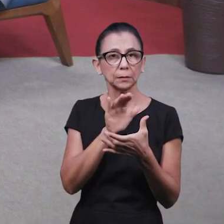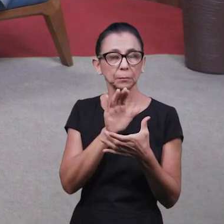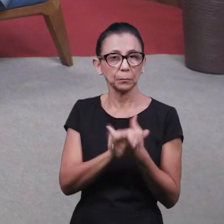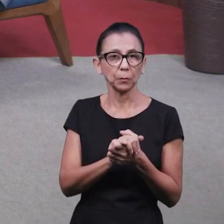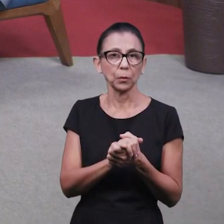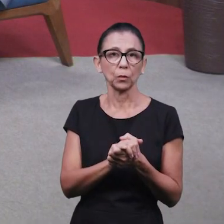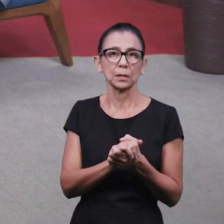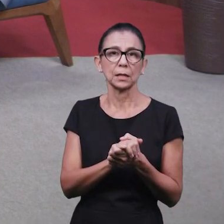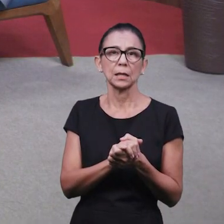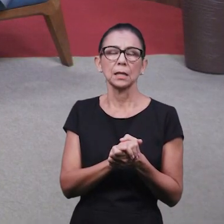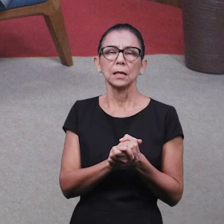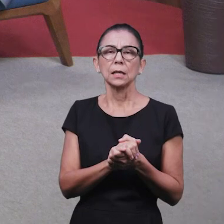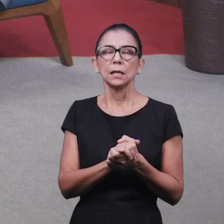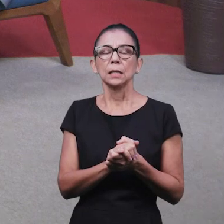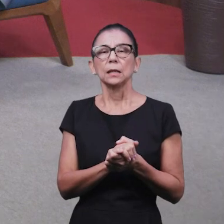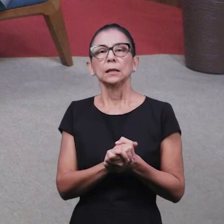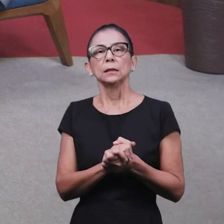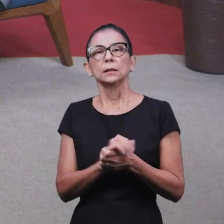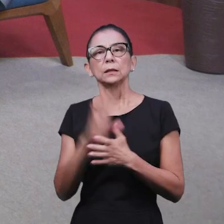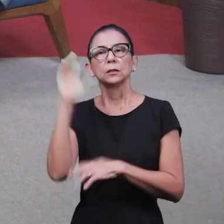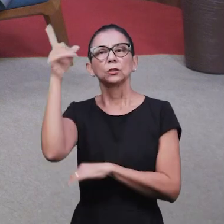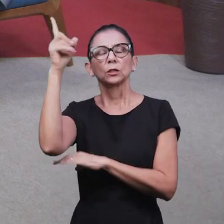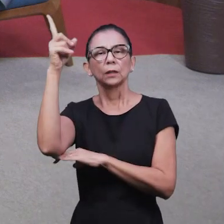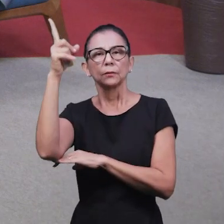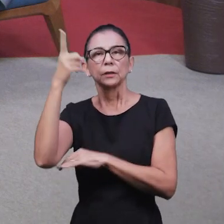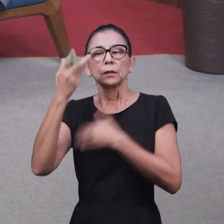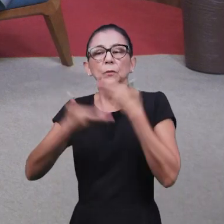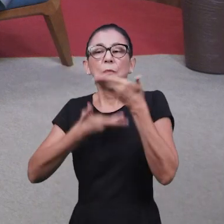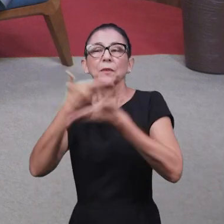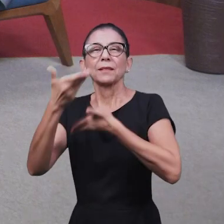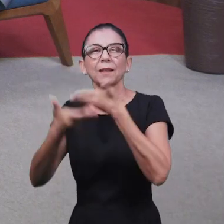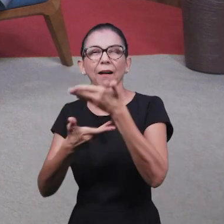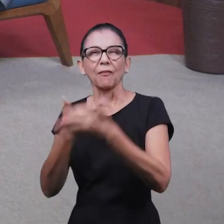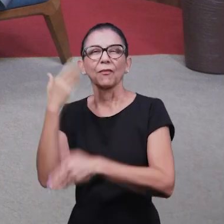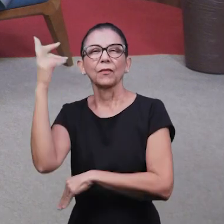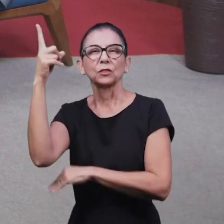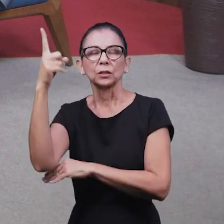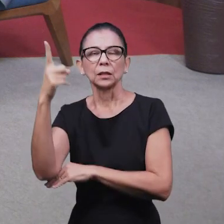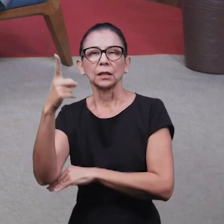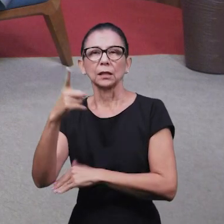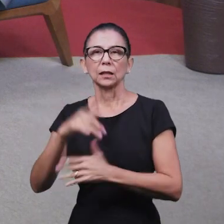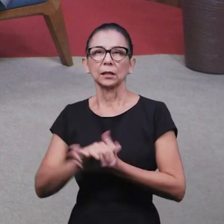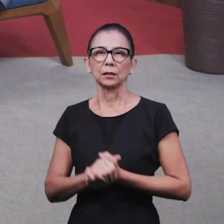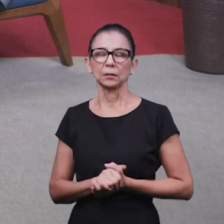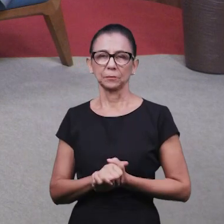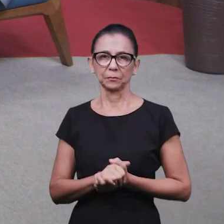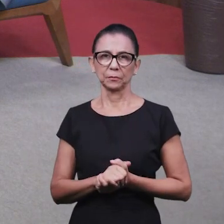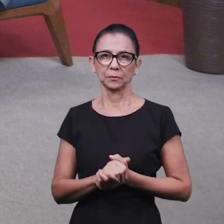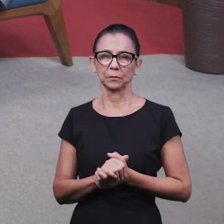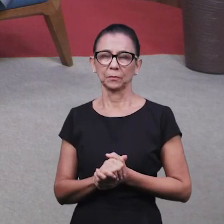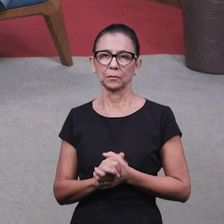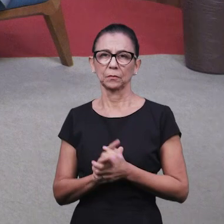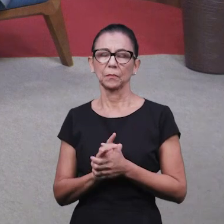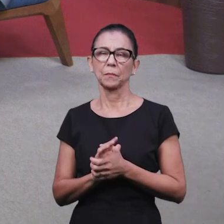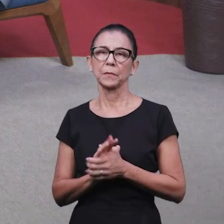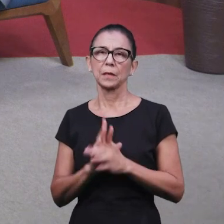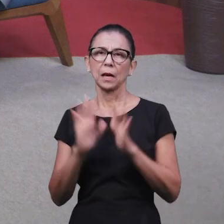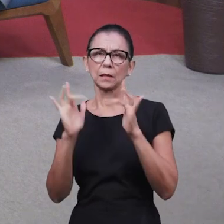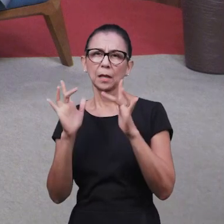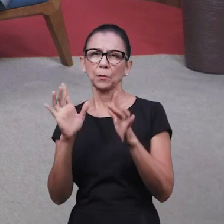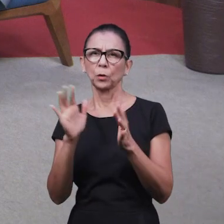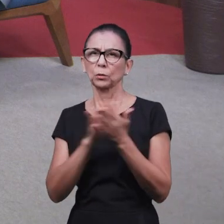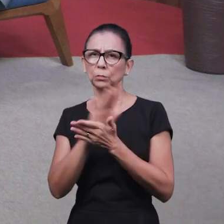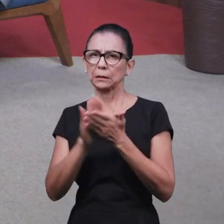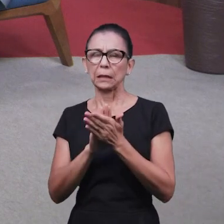que foi a esposa, mas ela serviu a Davi nos últimos dias de Davi. E ele achando que com aquilo, então, casando-se com ela, tendo a Abisag como